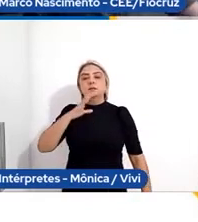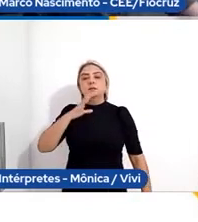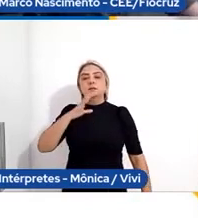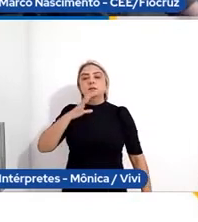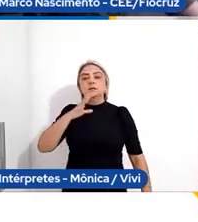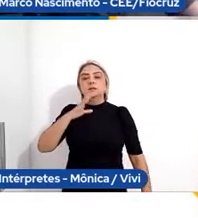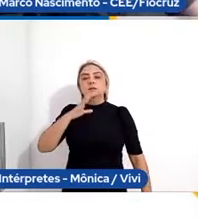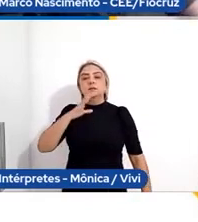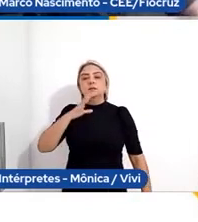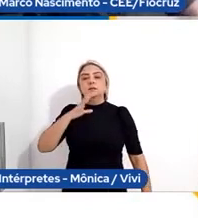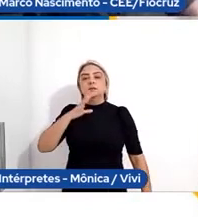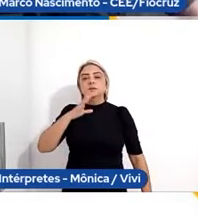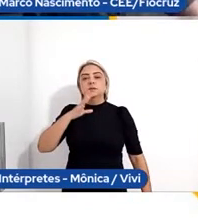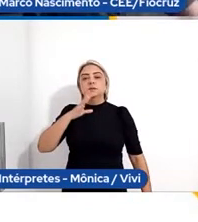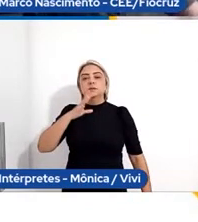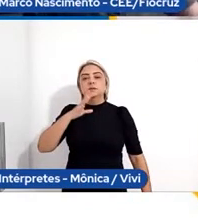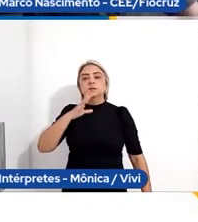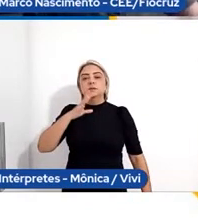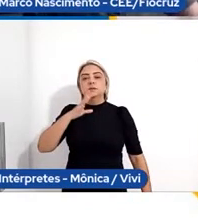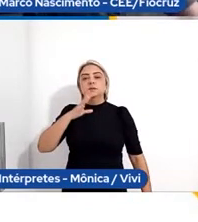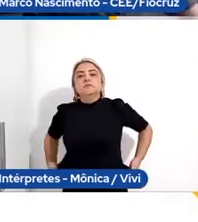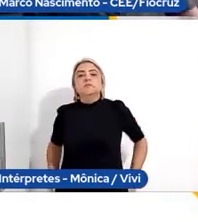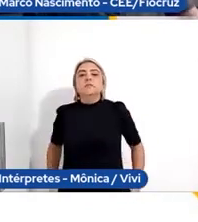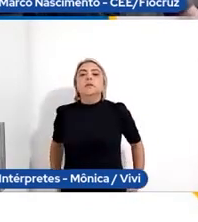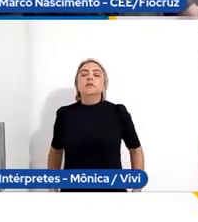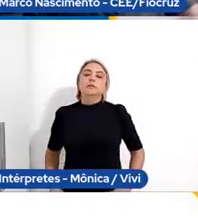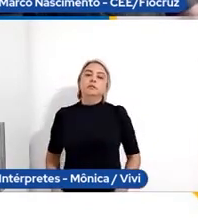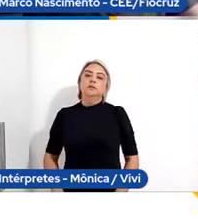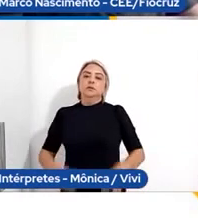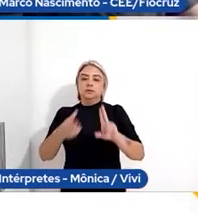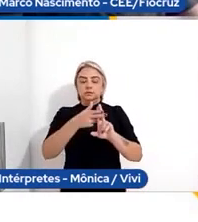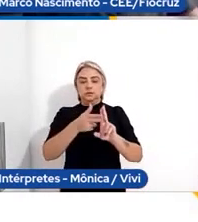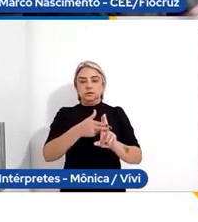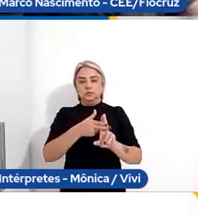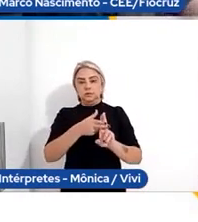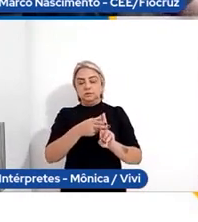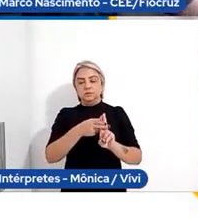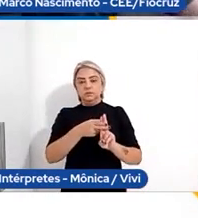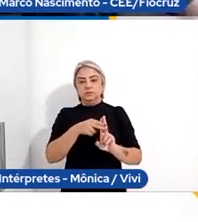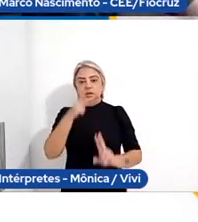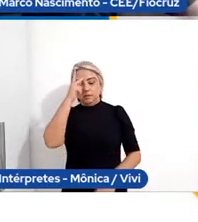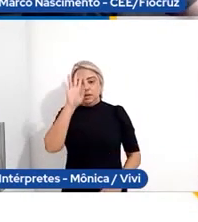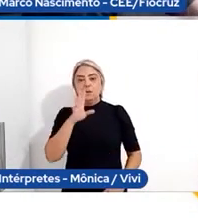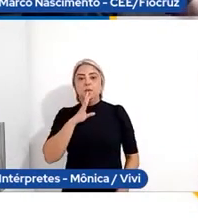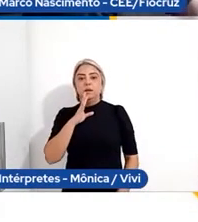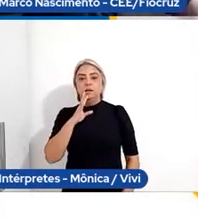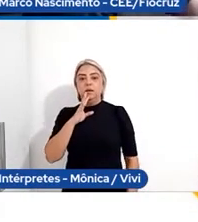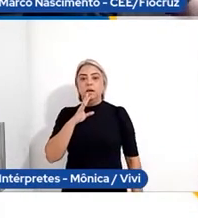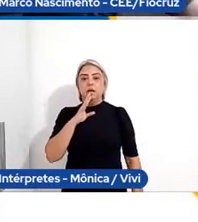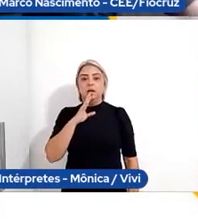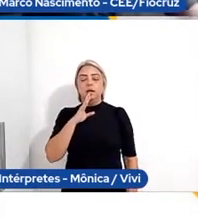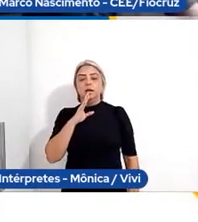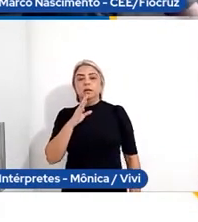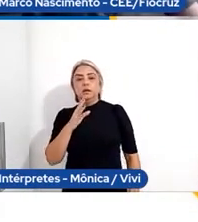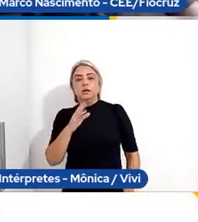da acumulação do capital no Sistema Único de Saúde. Para quem já conhece, o tema do SEIS ele é